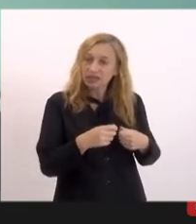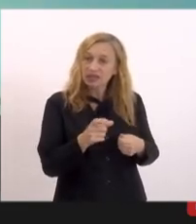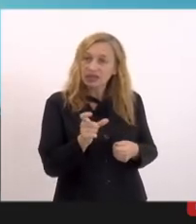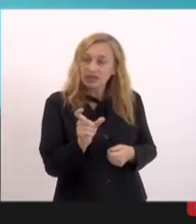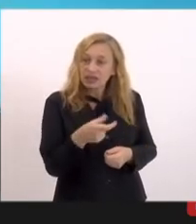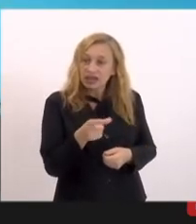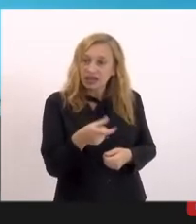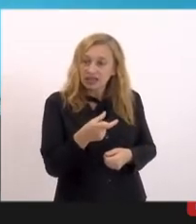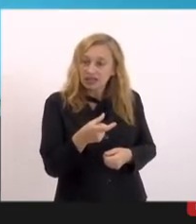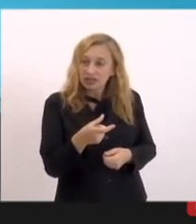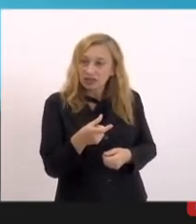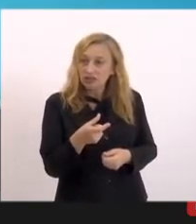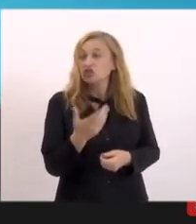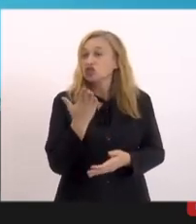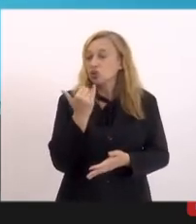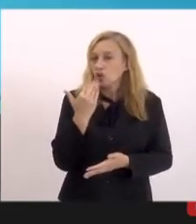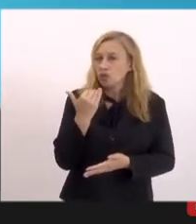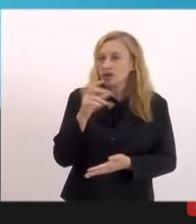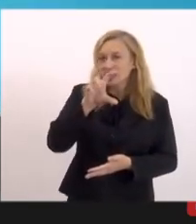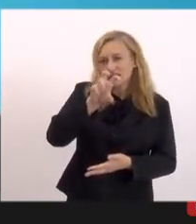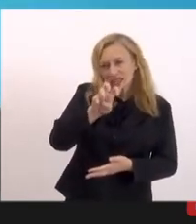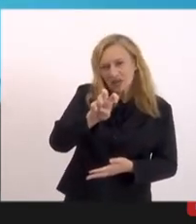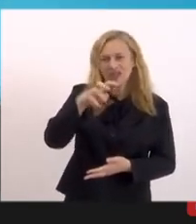com aquela fortuna de